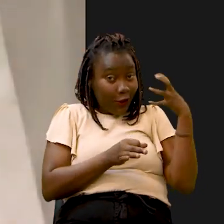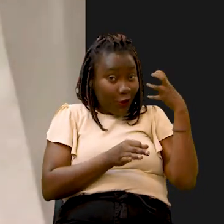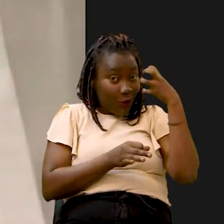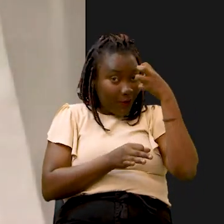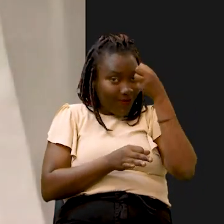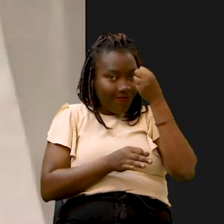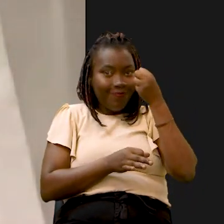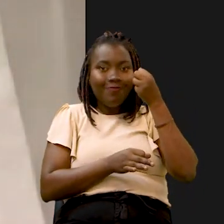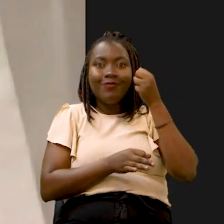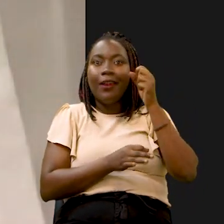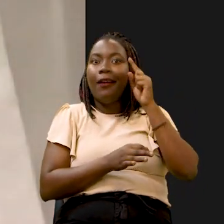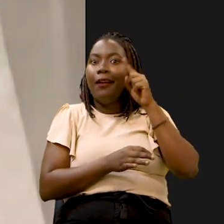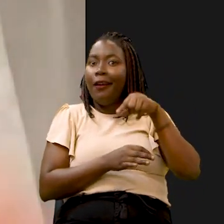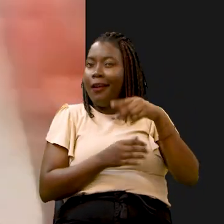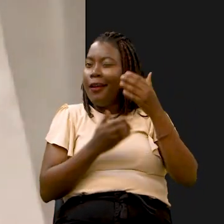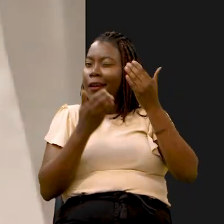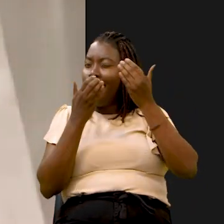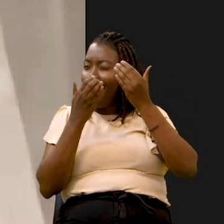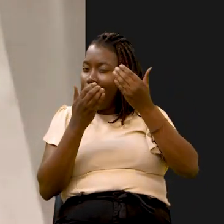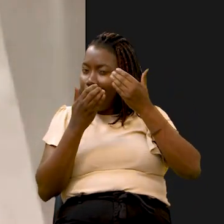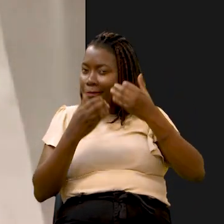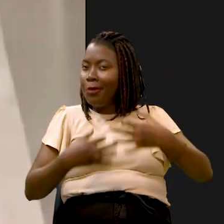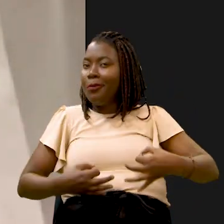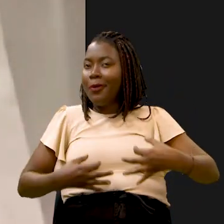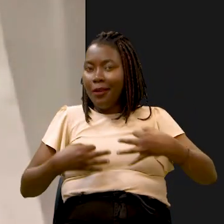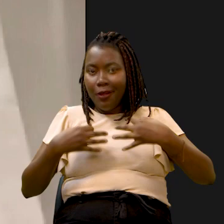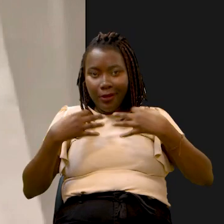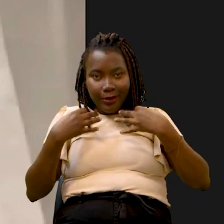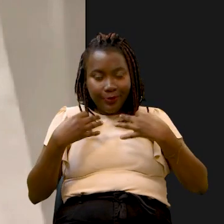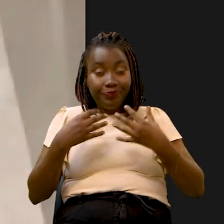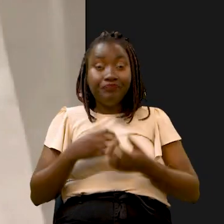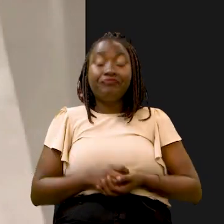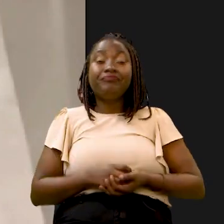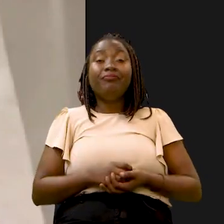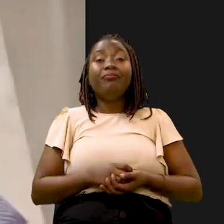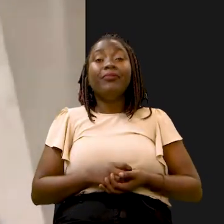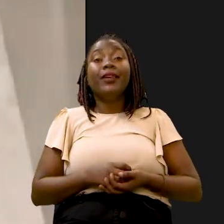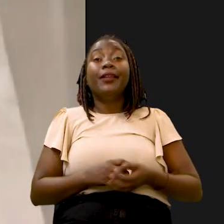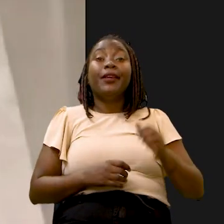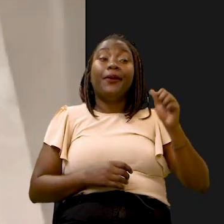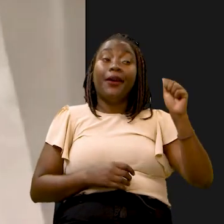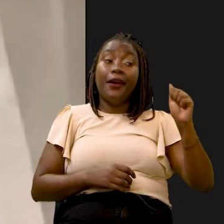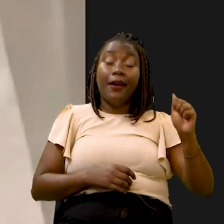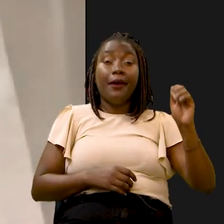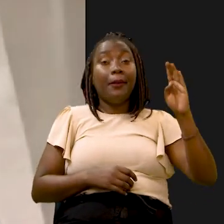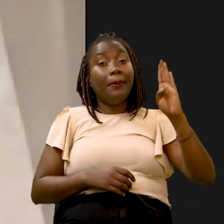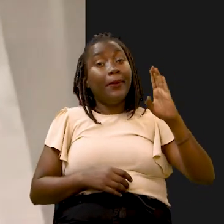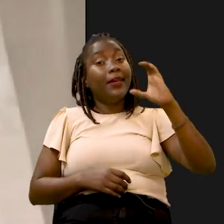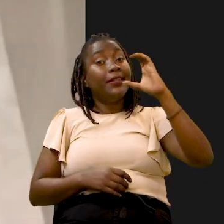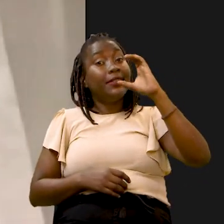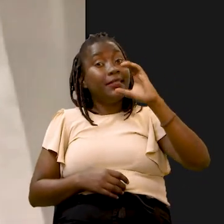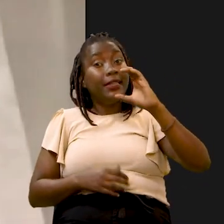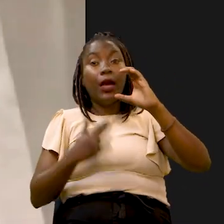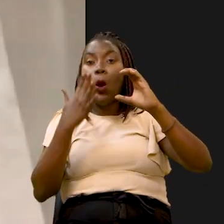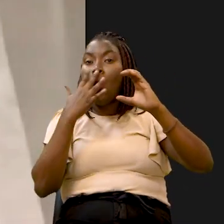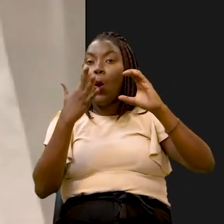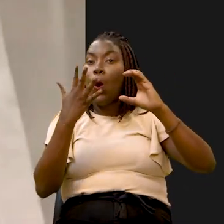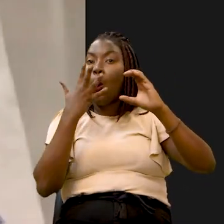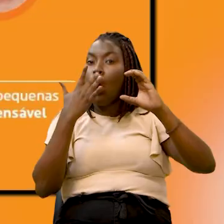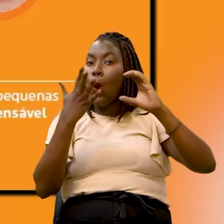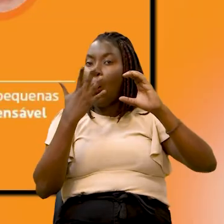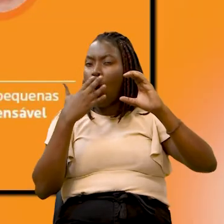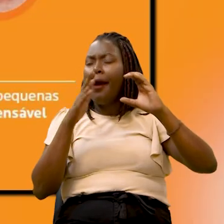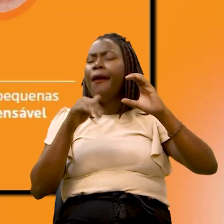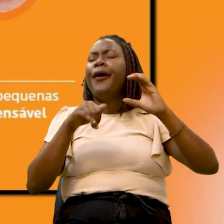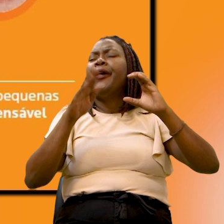involução numa pinta escura é altamente suspeita do melanoma. Então, A de assimetria, B de borda, o